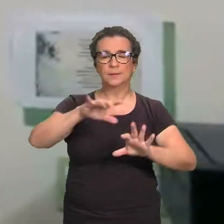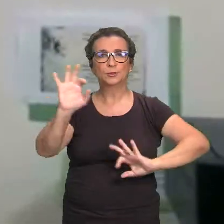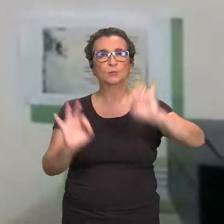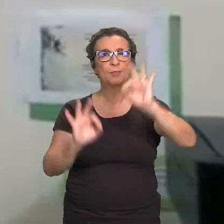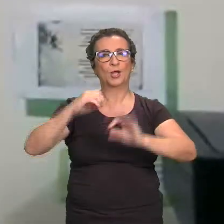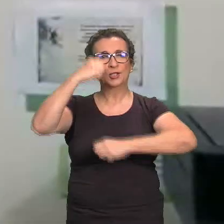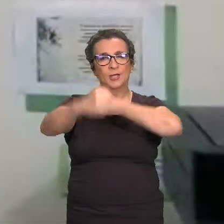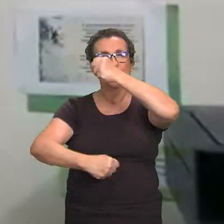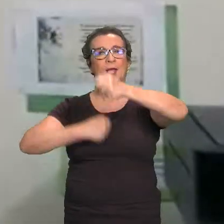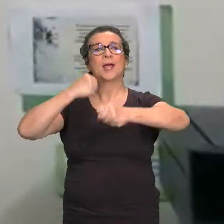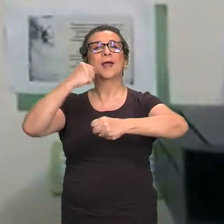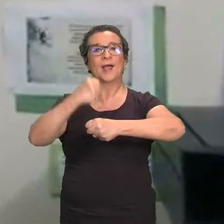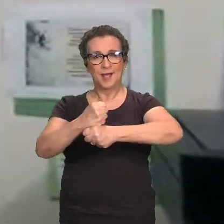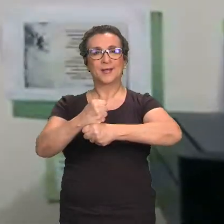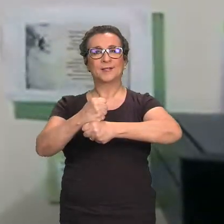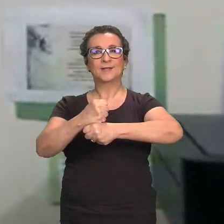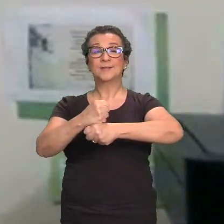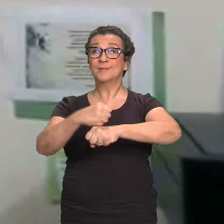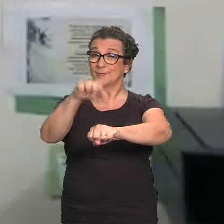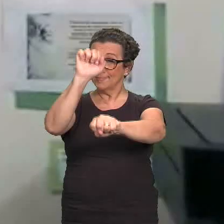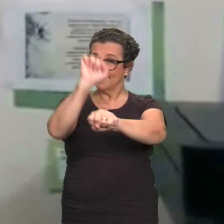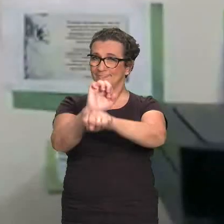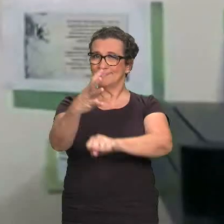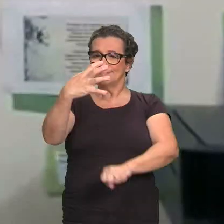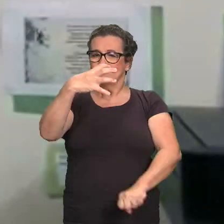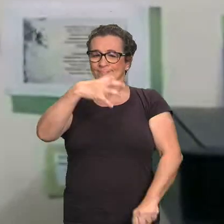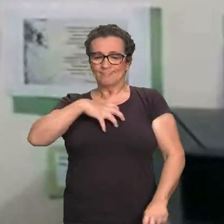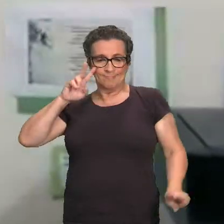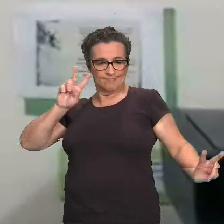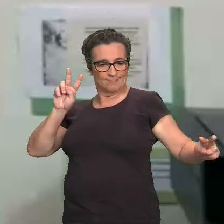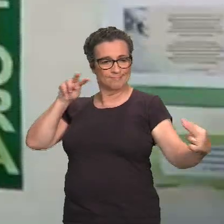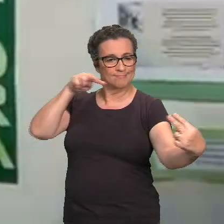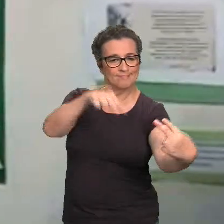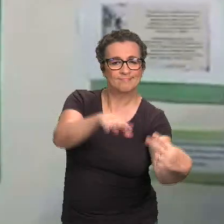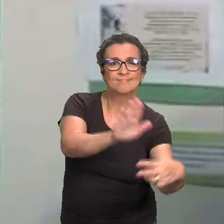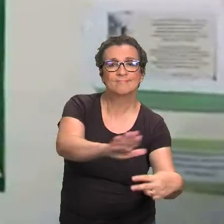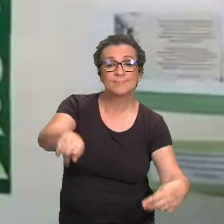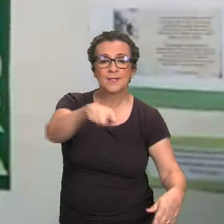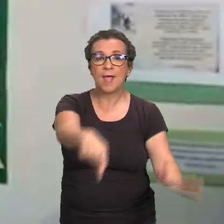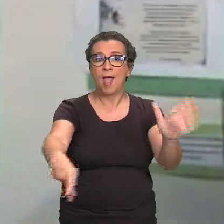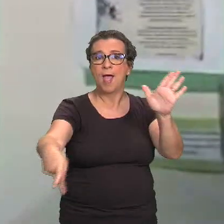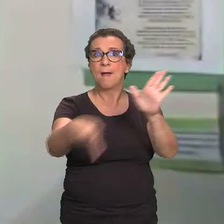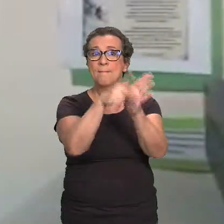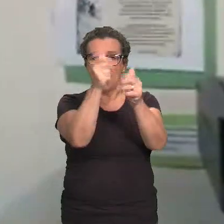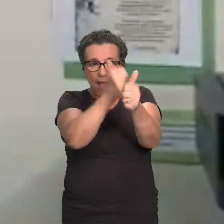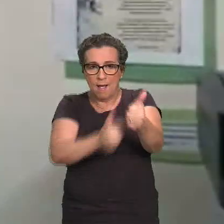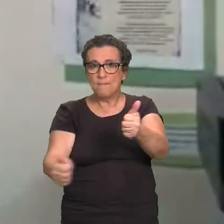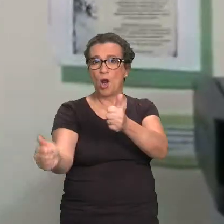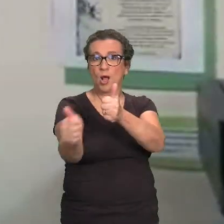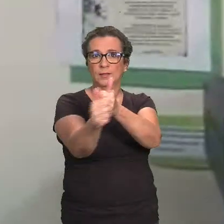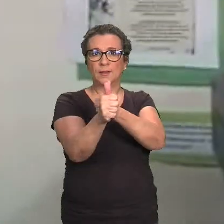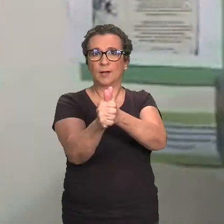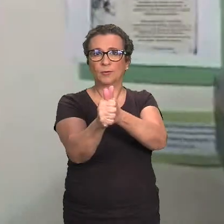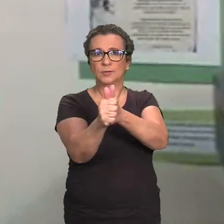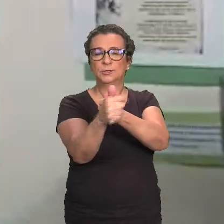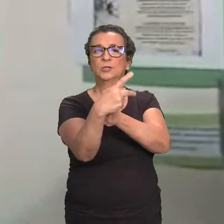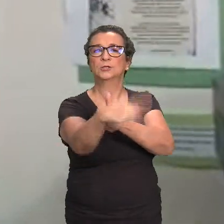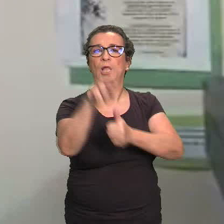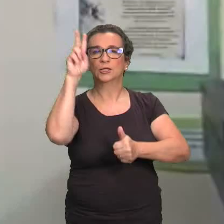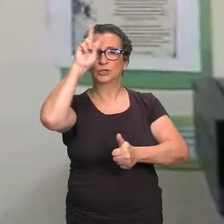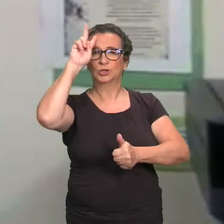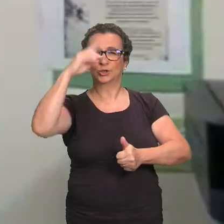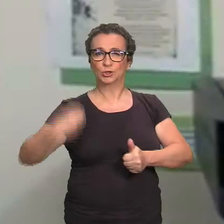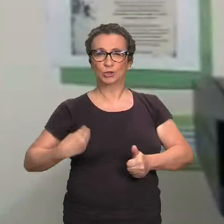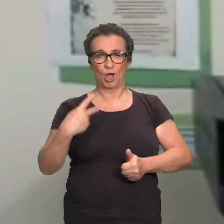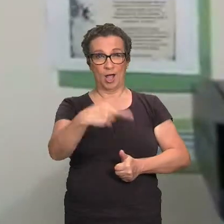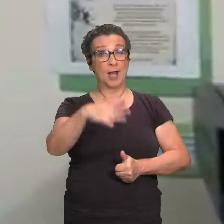que é Esperançar, olha para a criança como autora, como protagonista da sua história.